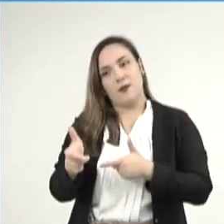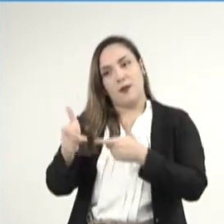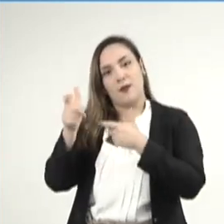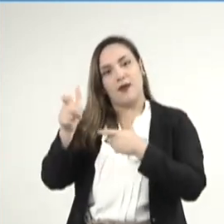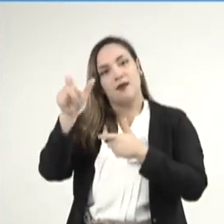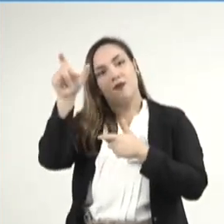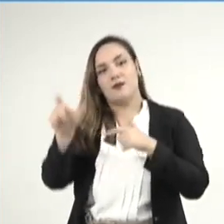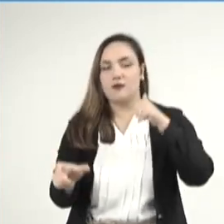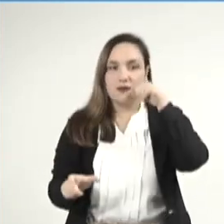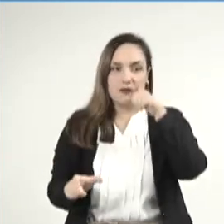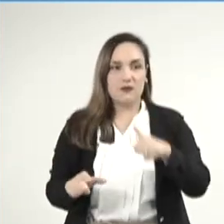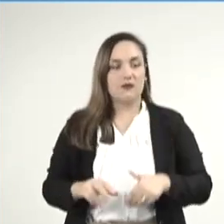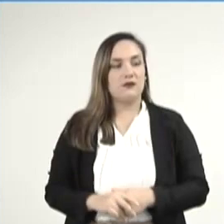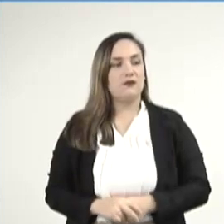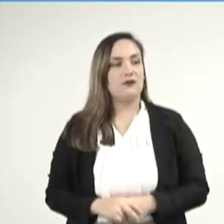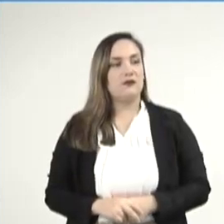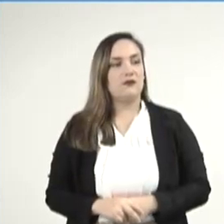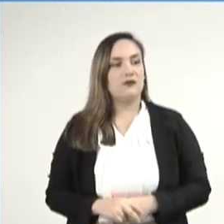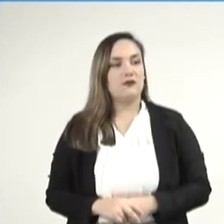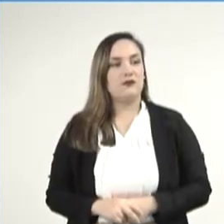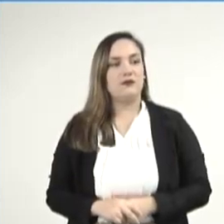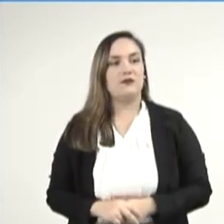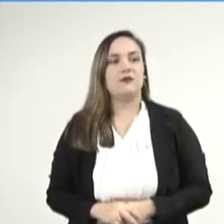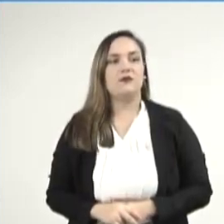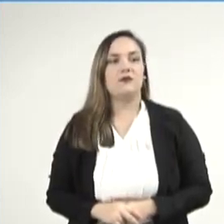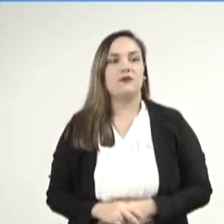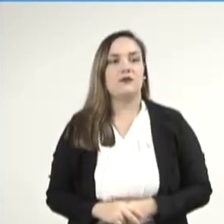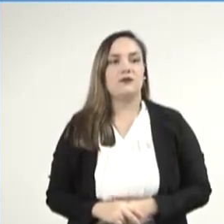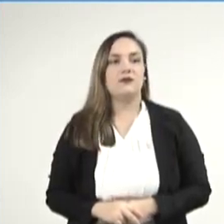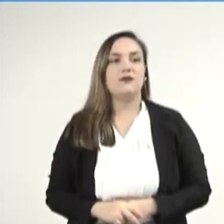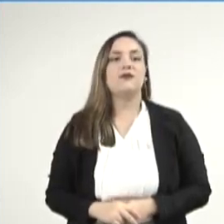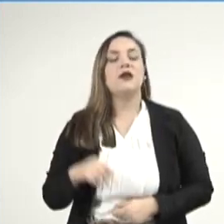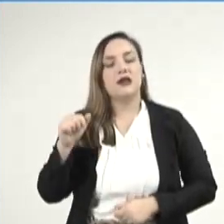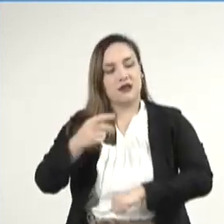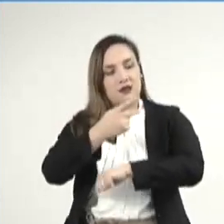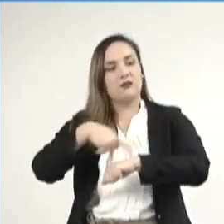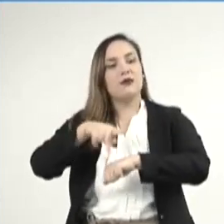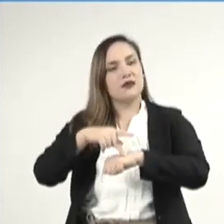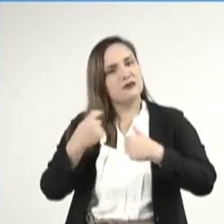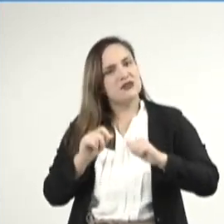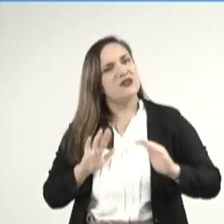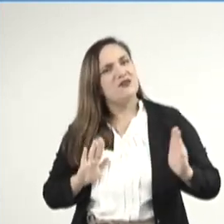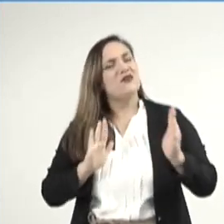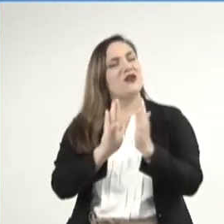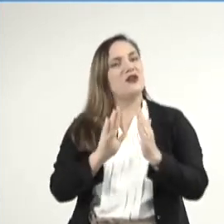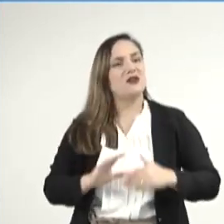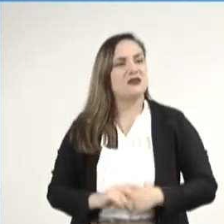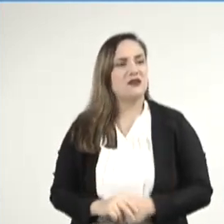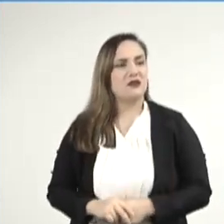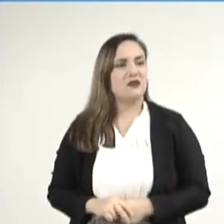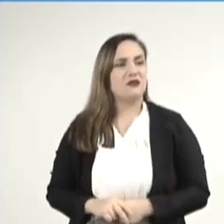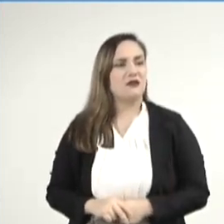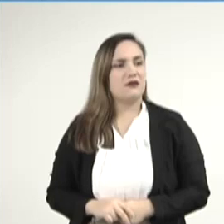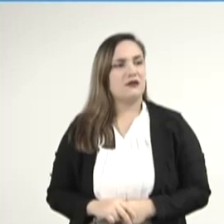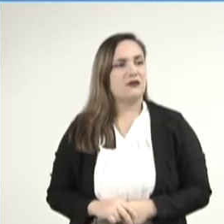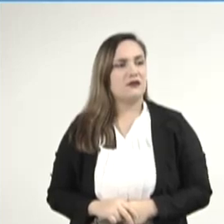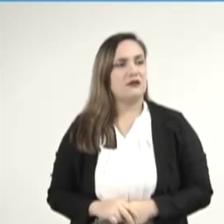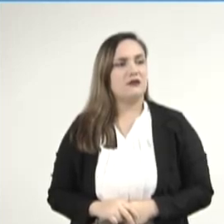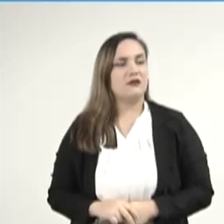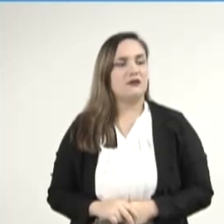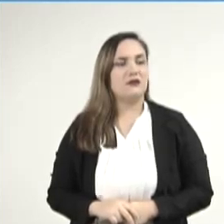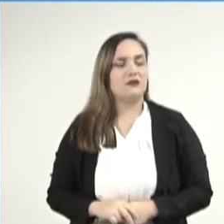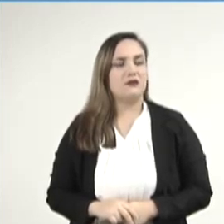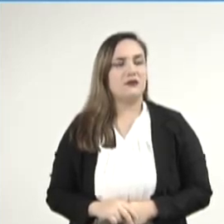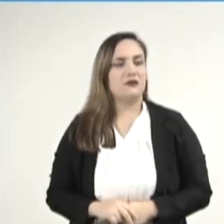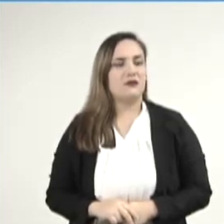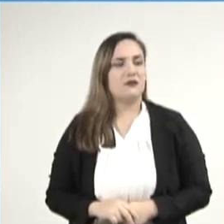nós tivemos uma questão que esse país tem que enfrentar, que é